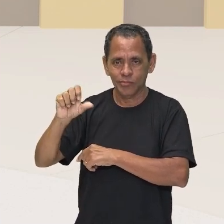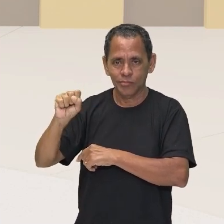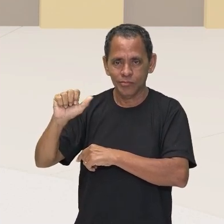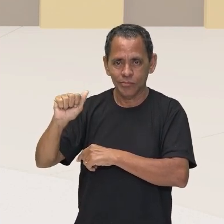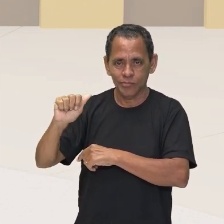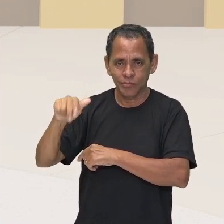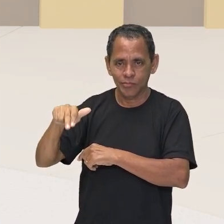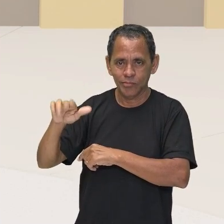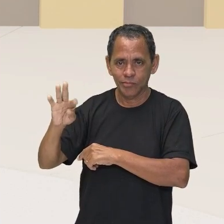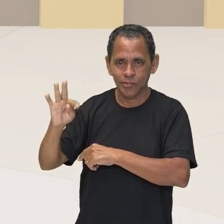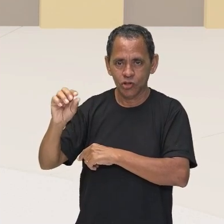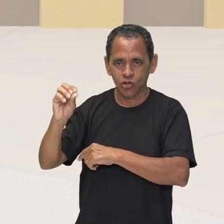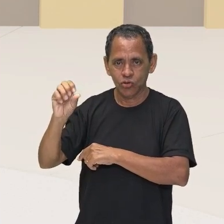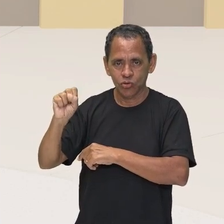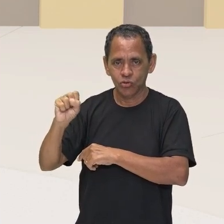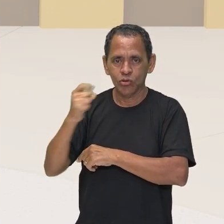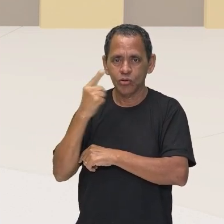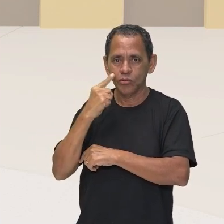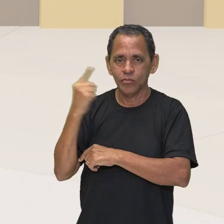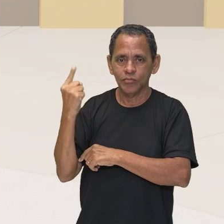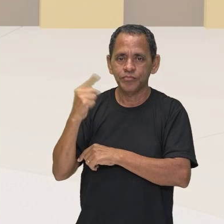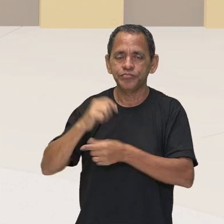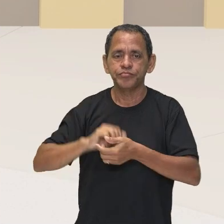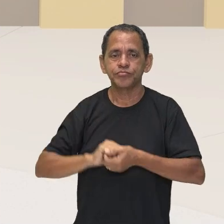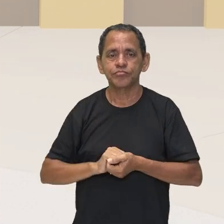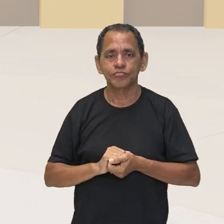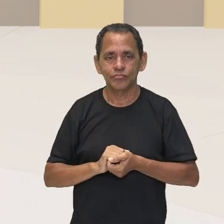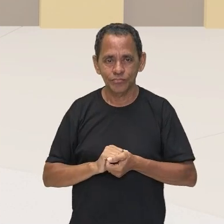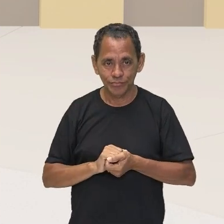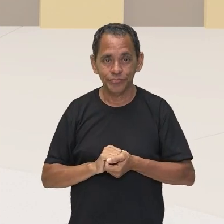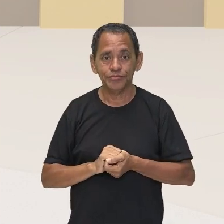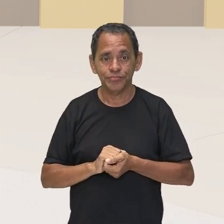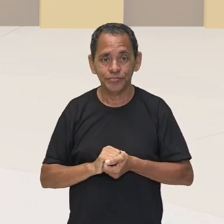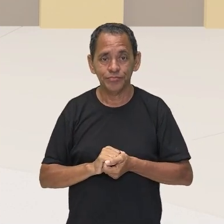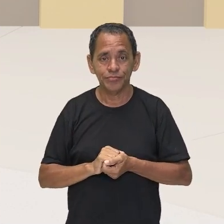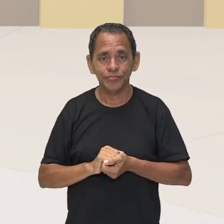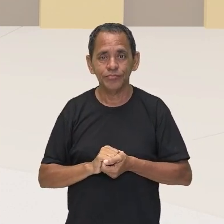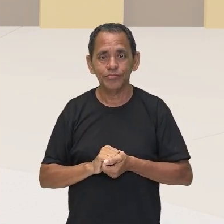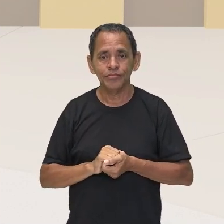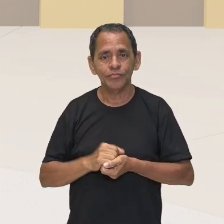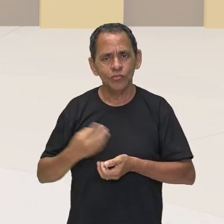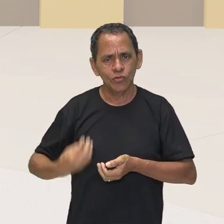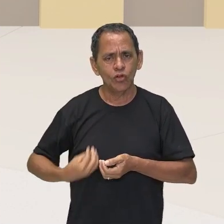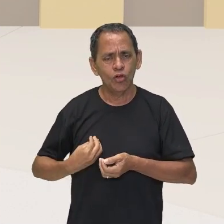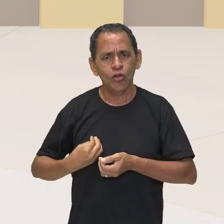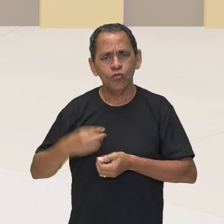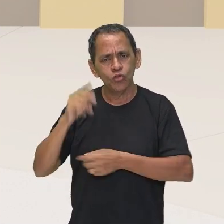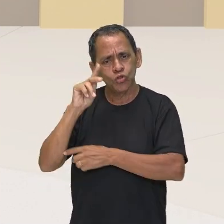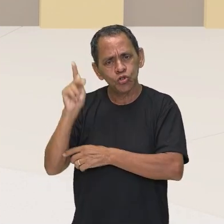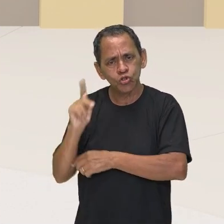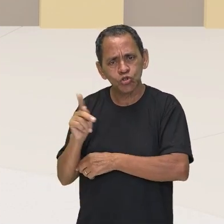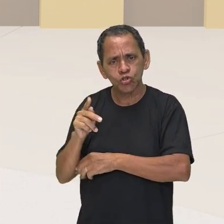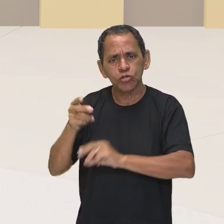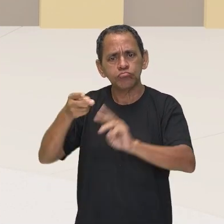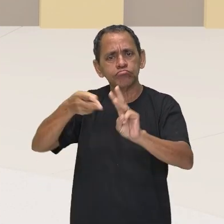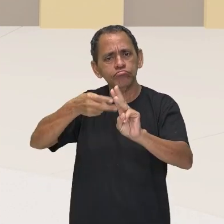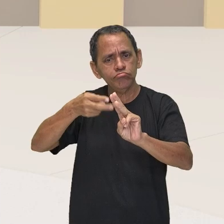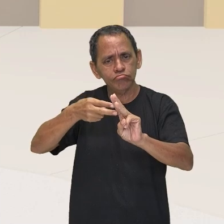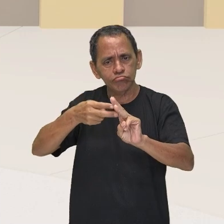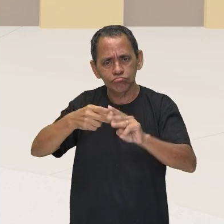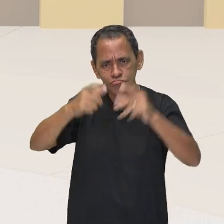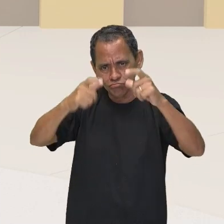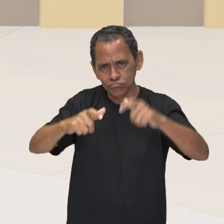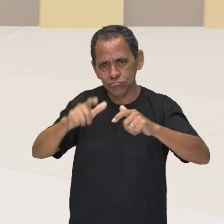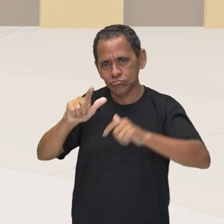a definição de Sônia Bonner de Souza Silva Santos. Ela é indígena do povo